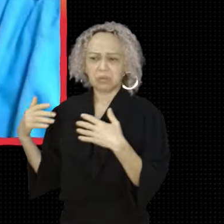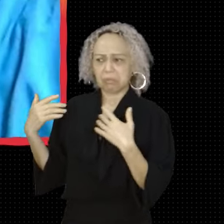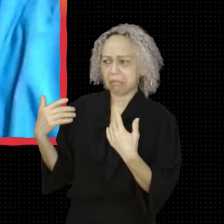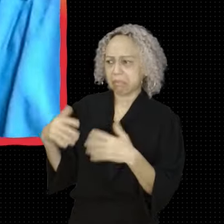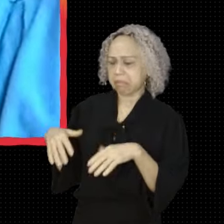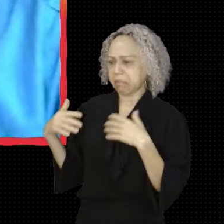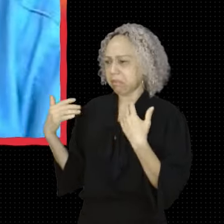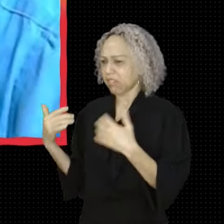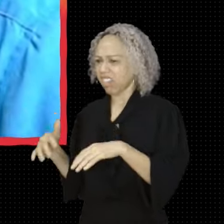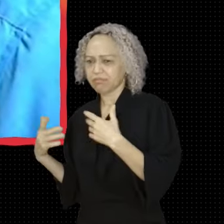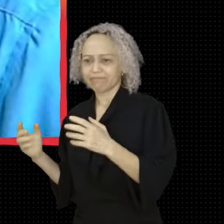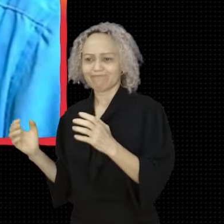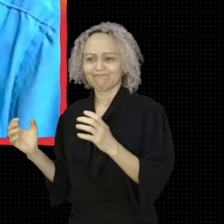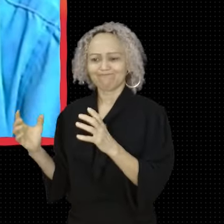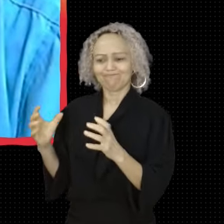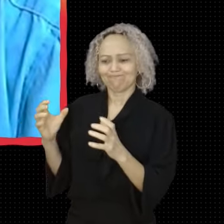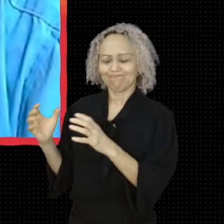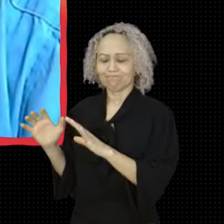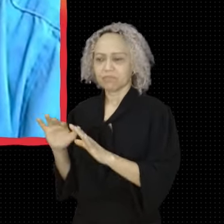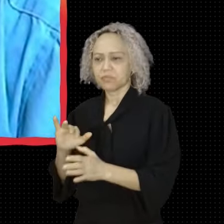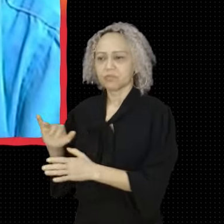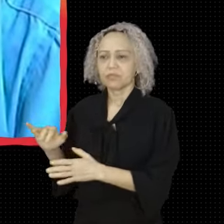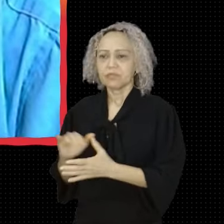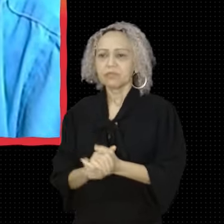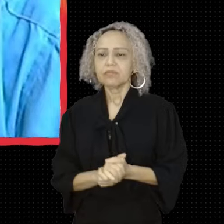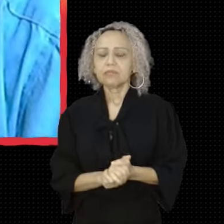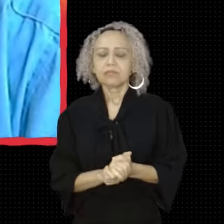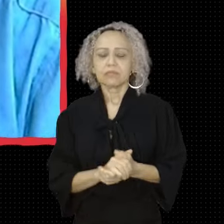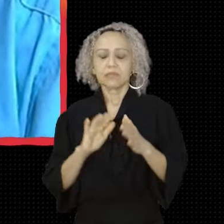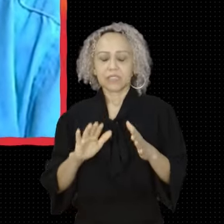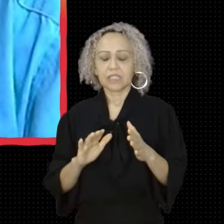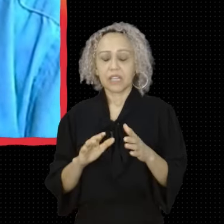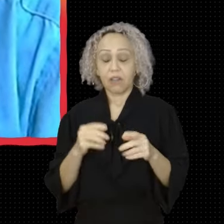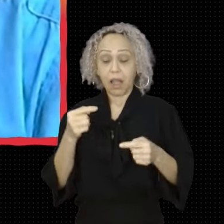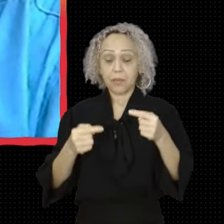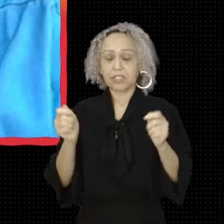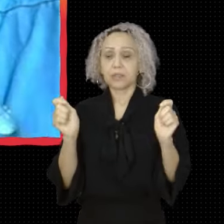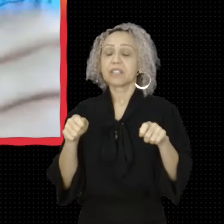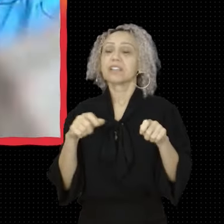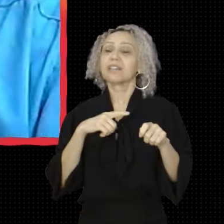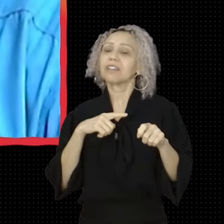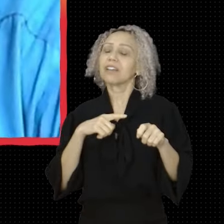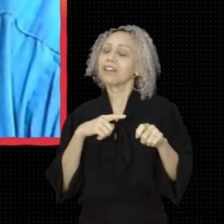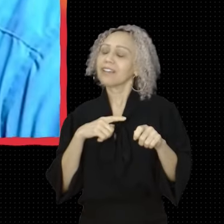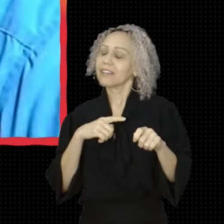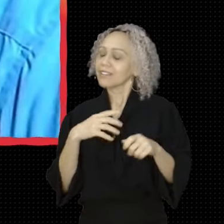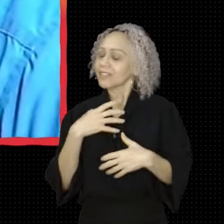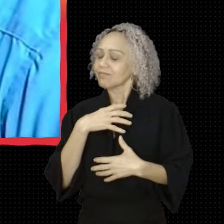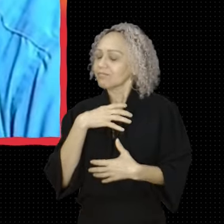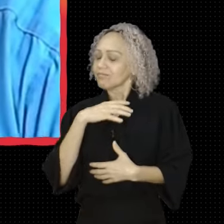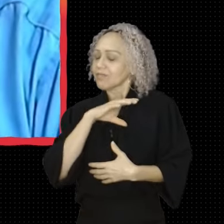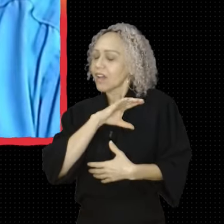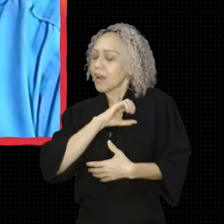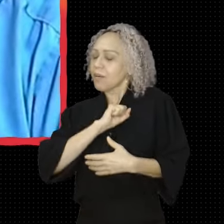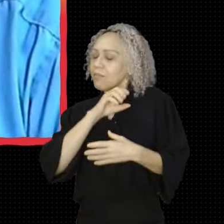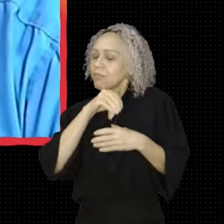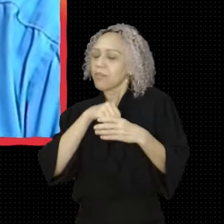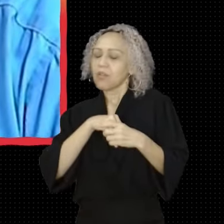vir carregada de causas, de amor, de afeto, de objetivos programáticos.